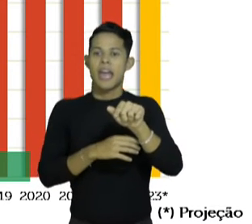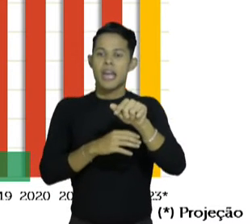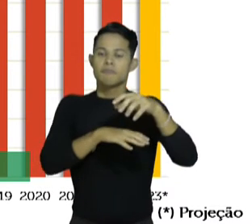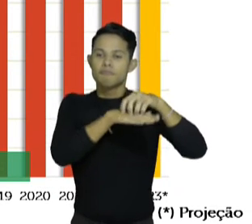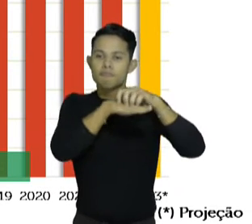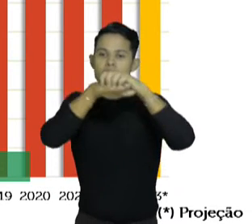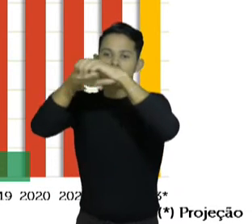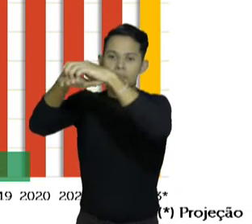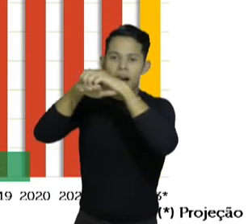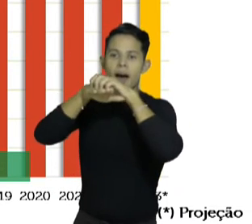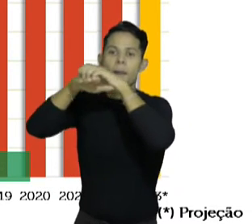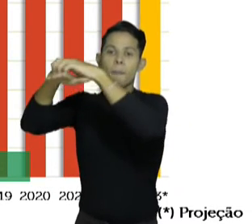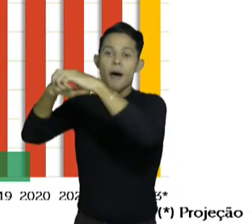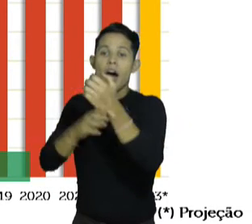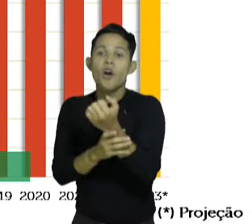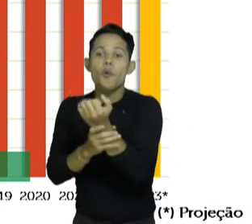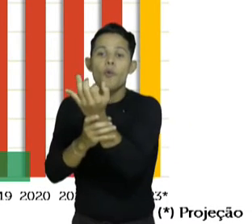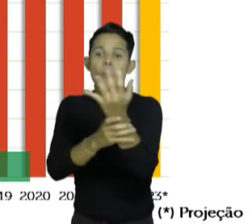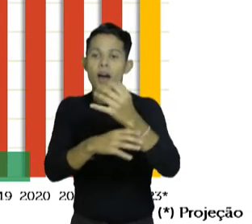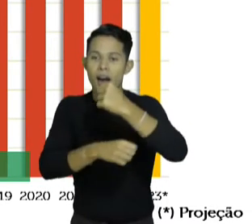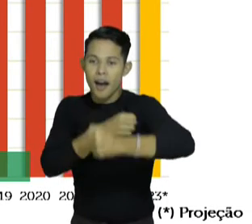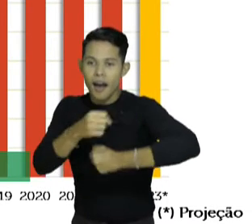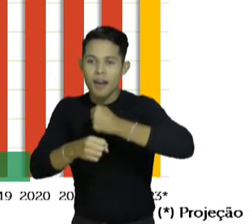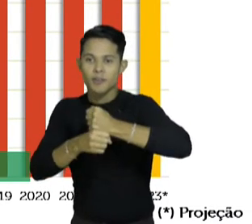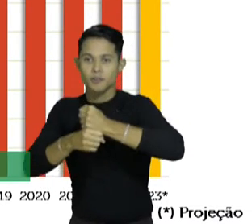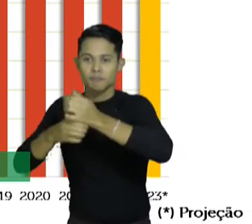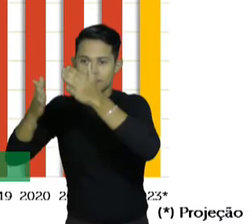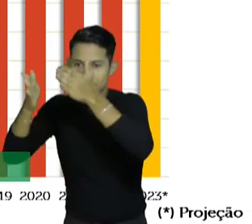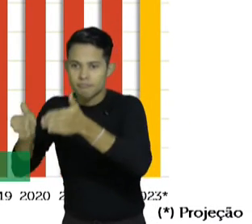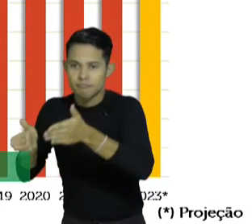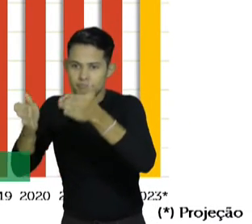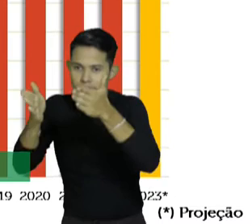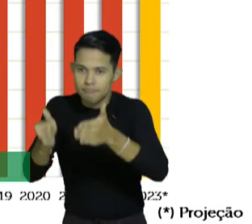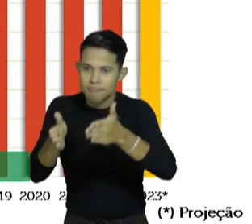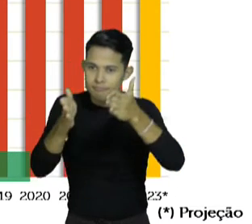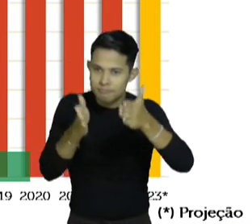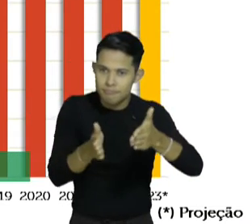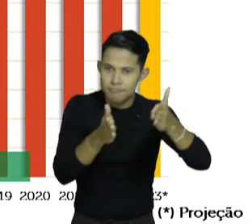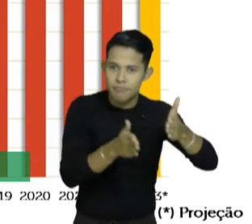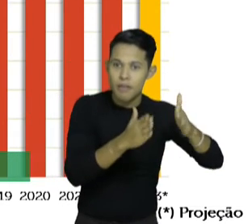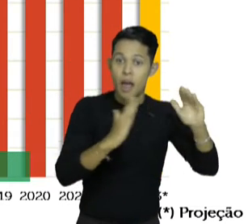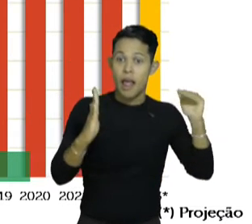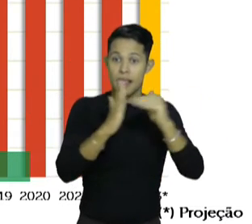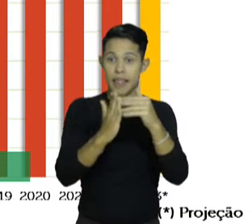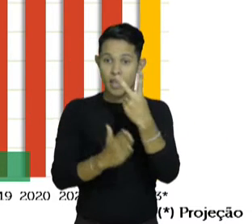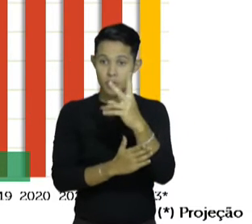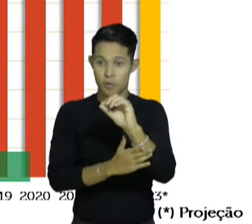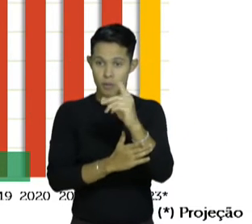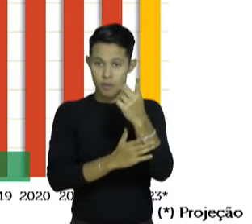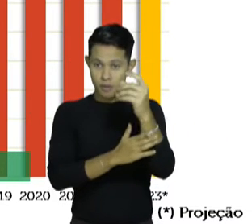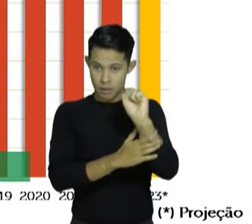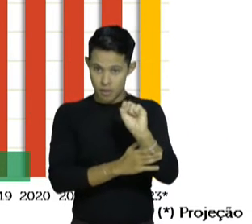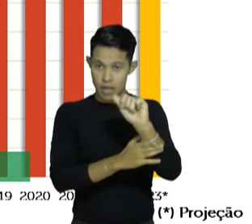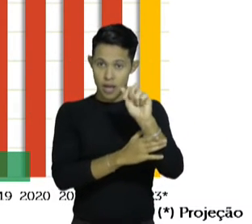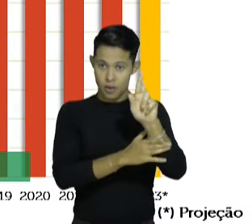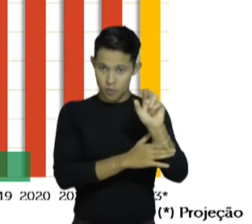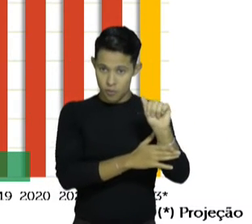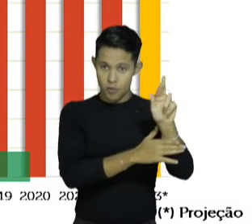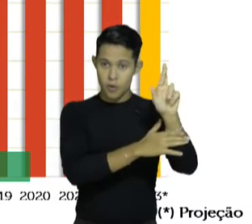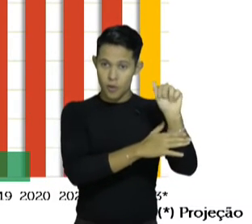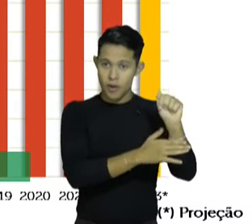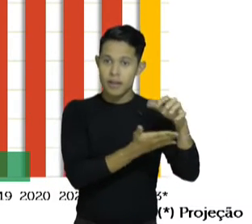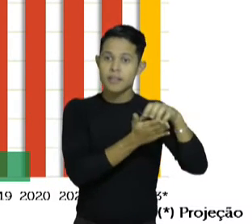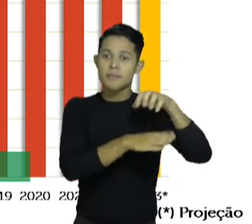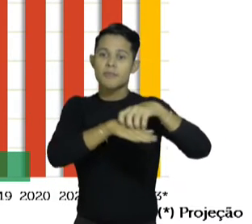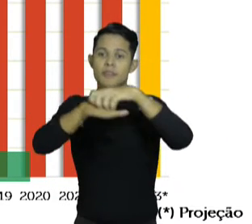ano até 2010 a Aurora Export dava em torno de 8.000 Tonel por mês para quem